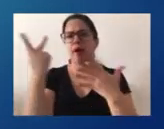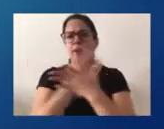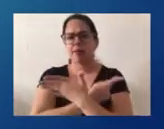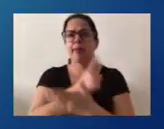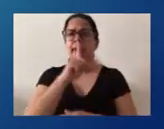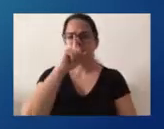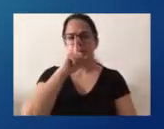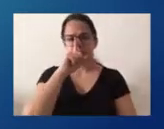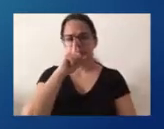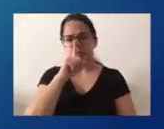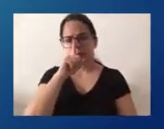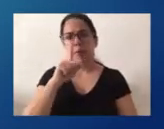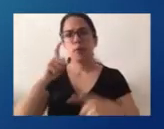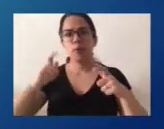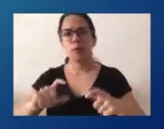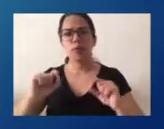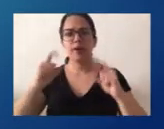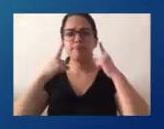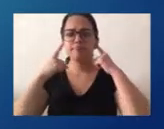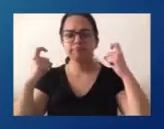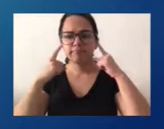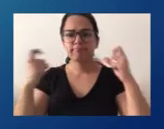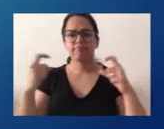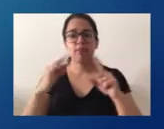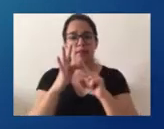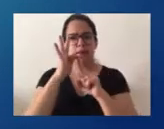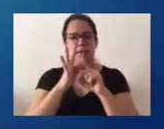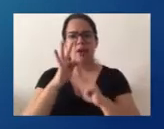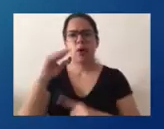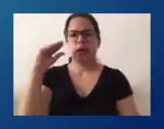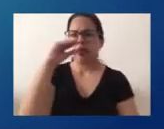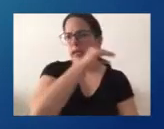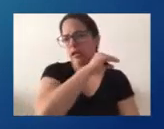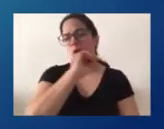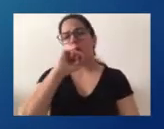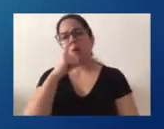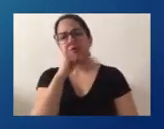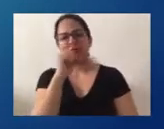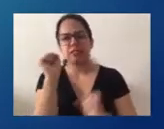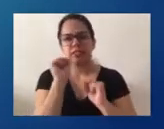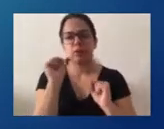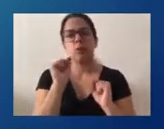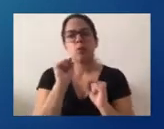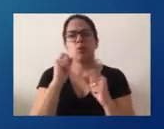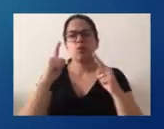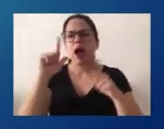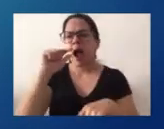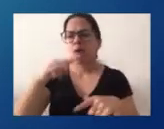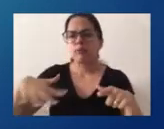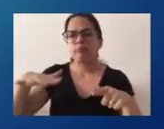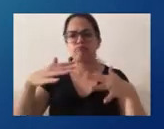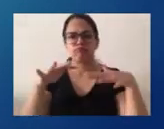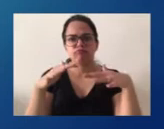ao trabalhador que está exposto a esse ambiente. Os mais comuns desses riscos físicos em ambiente de trabalho são os ruídos,